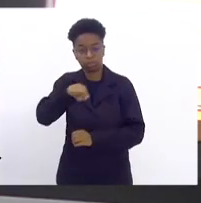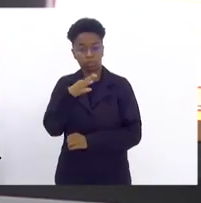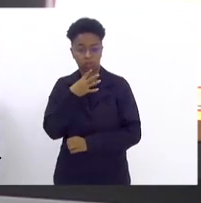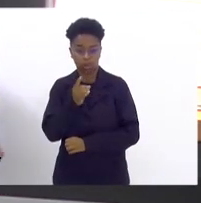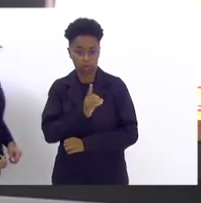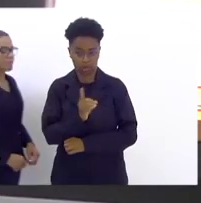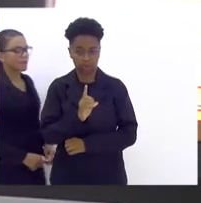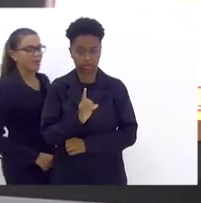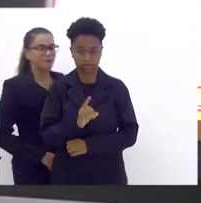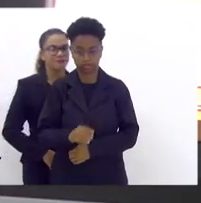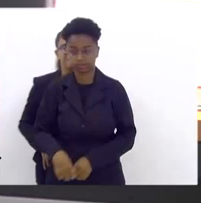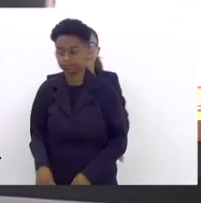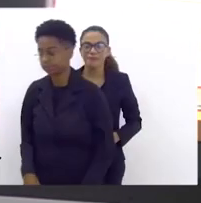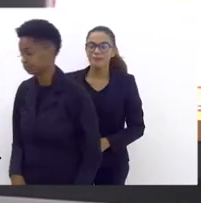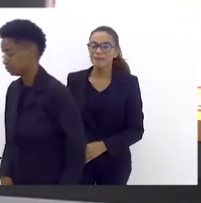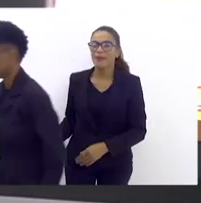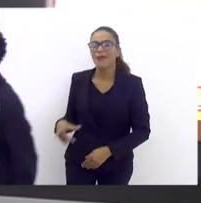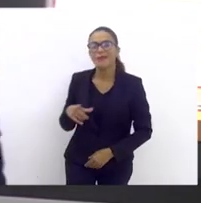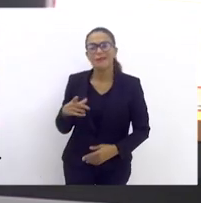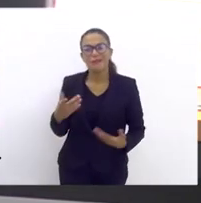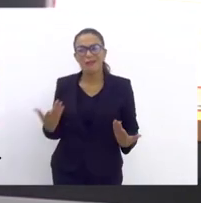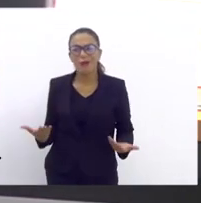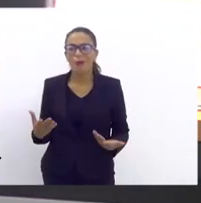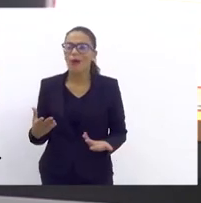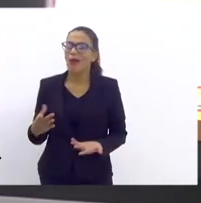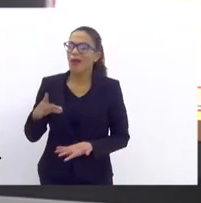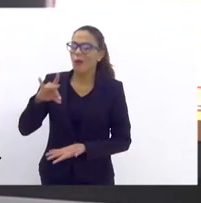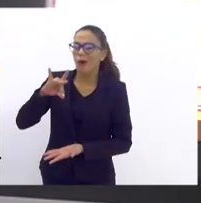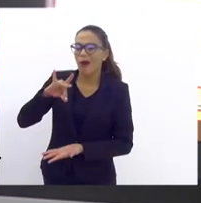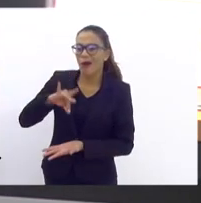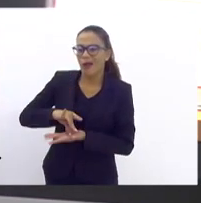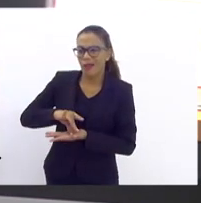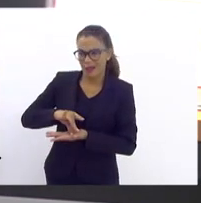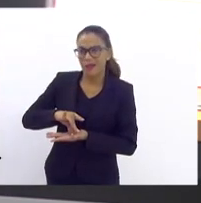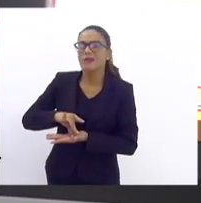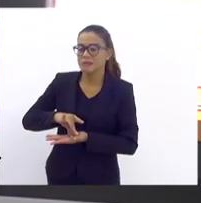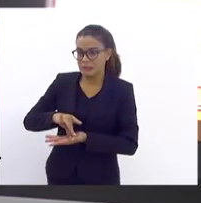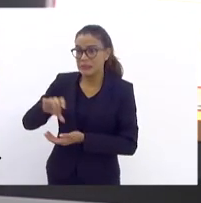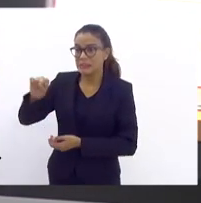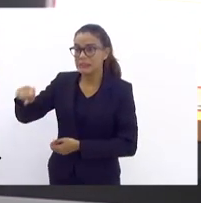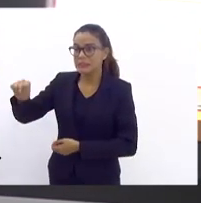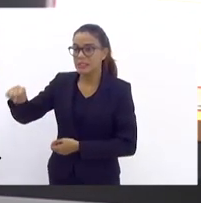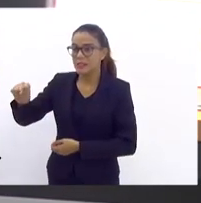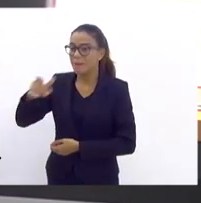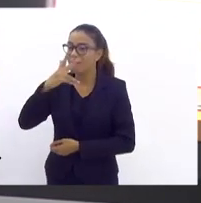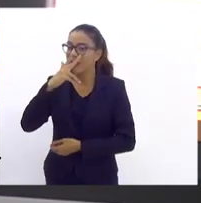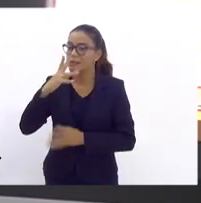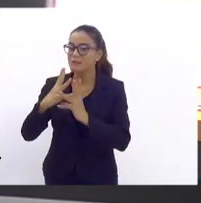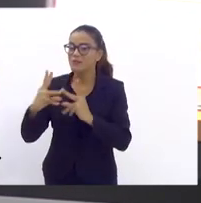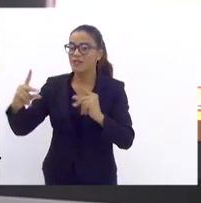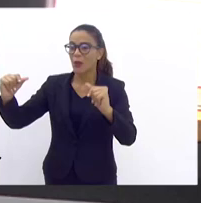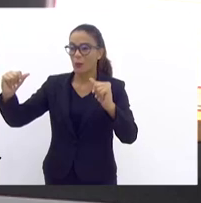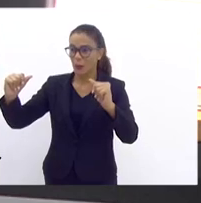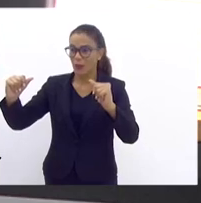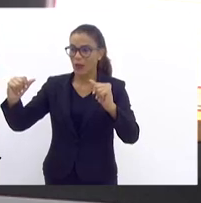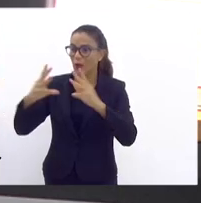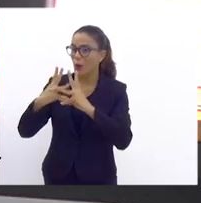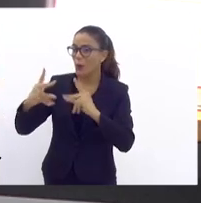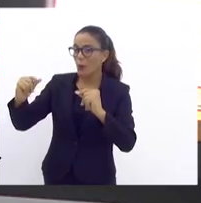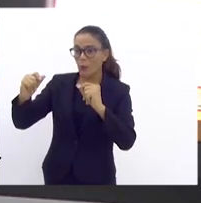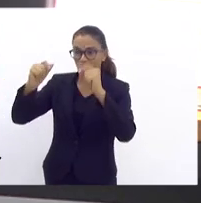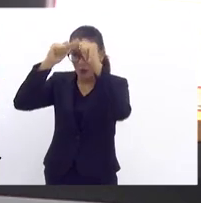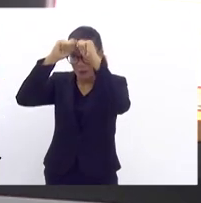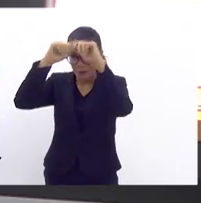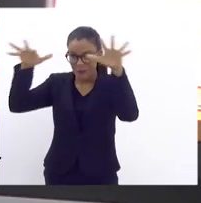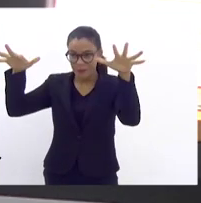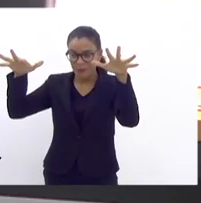né então é uma realidade muito essa pessoa fosse autista né ela fosse deixar então assim